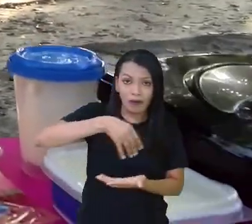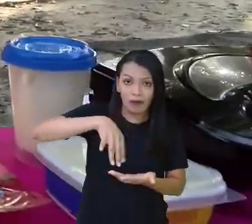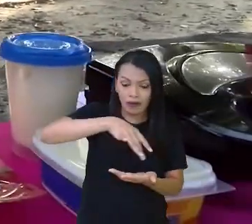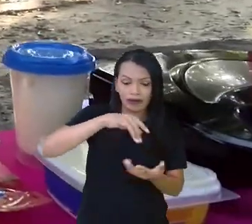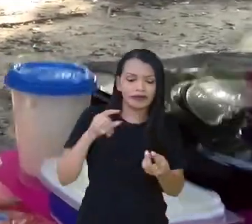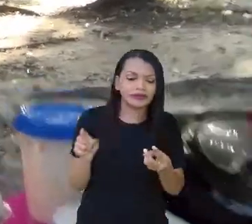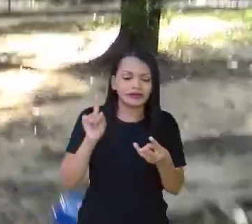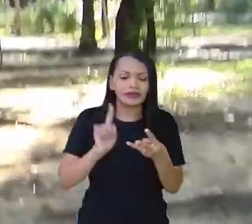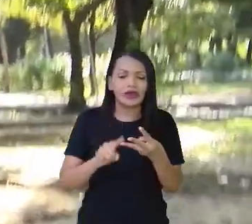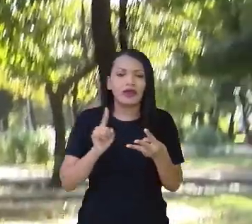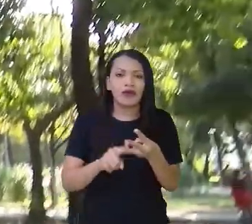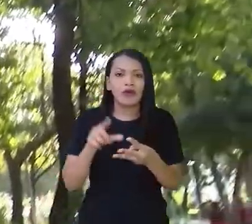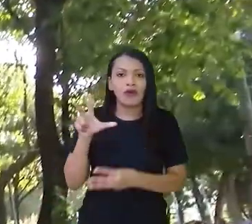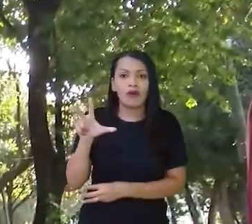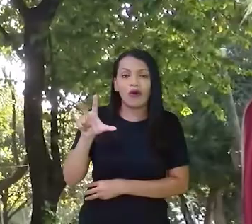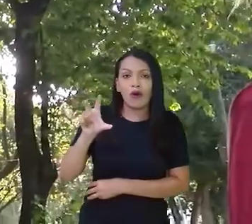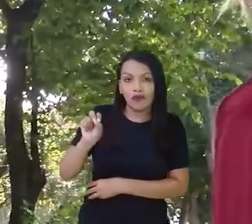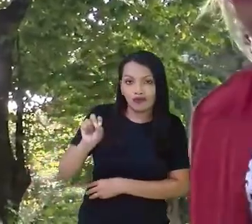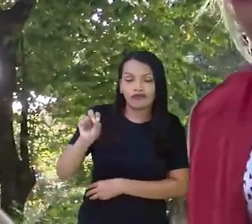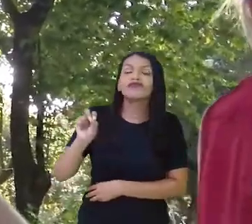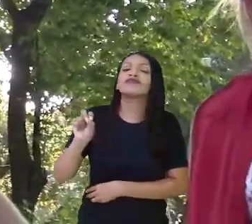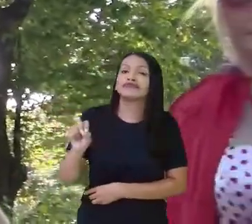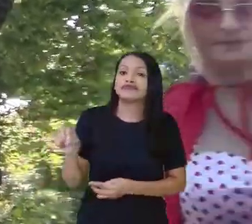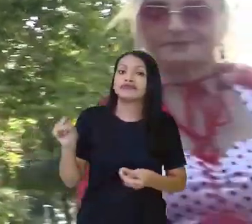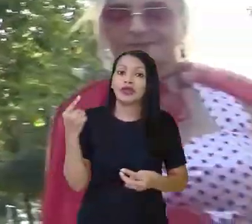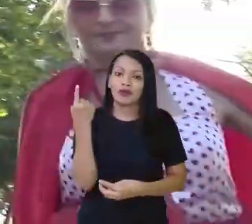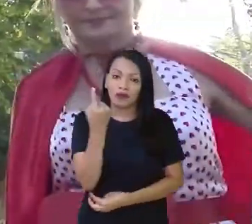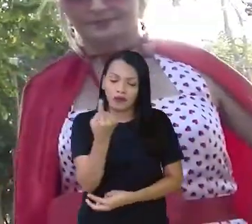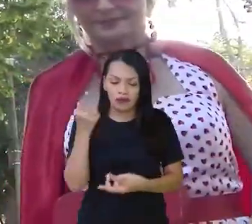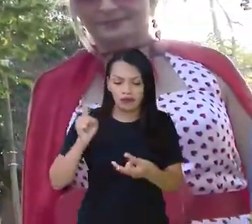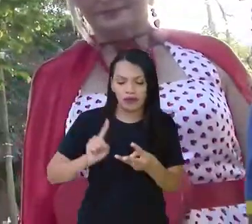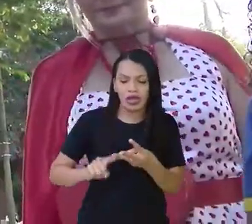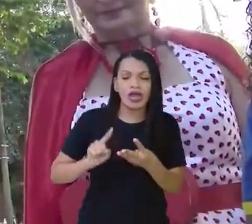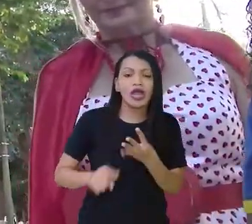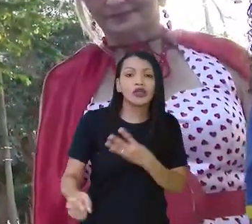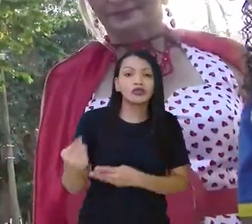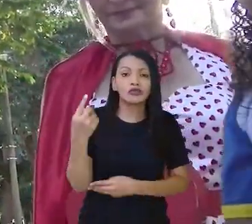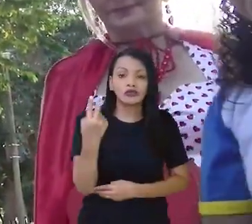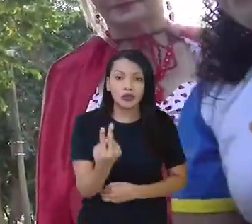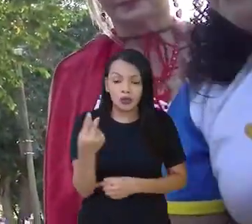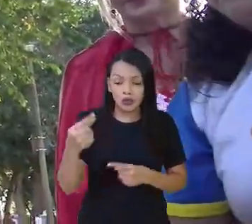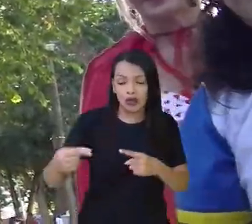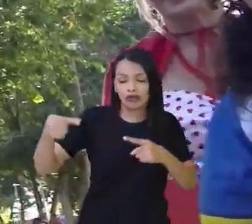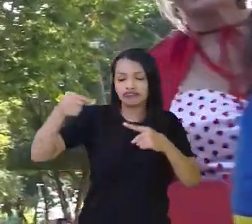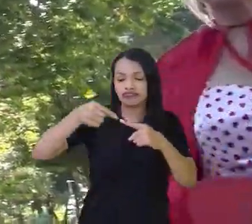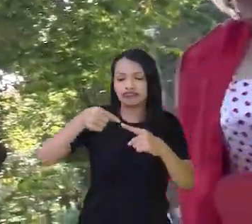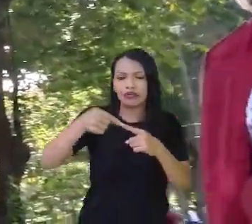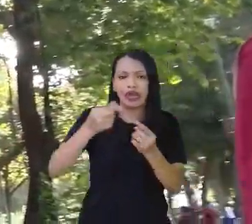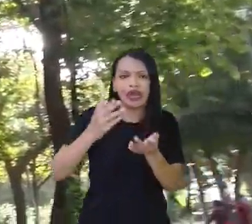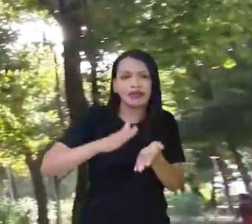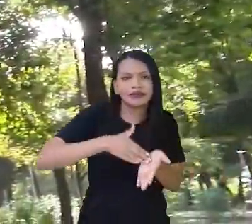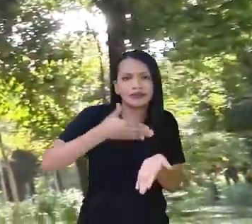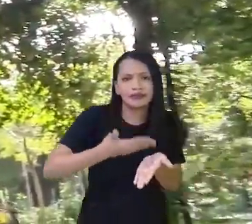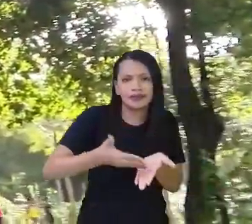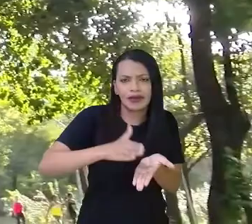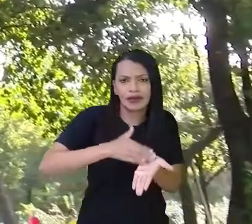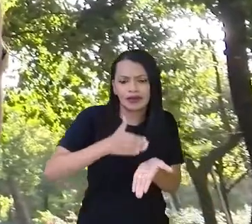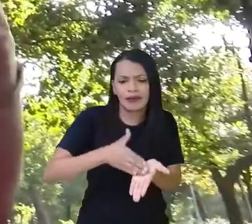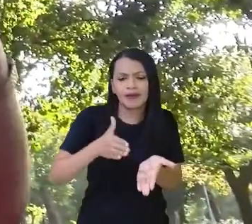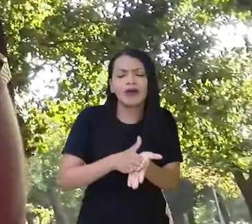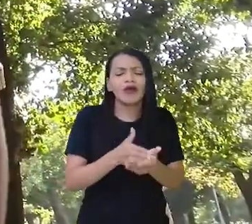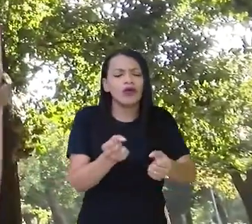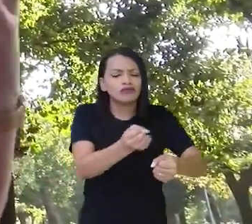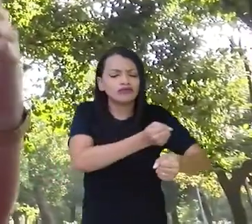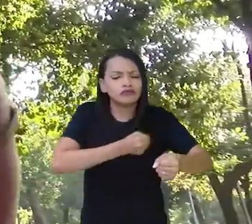Um ovo. E 2 colheres de margarina. Eu vou juntar tudo